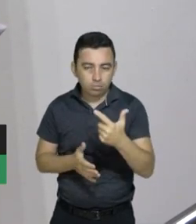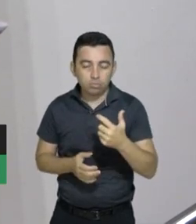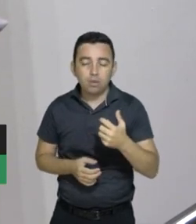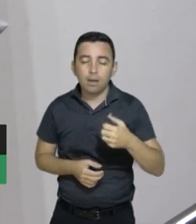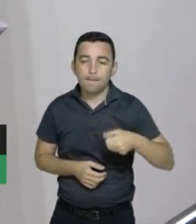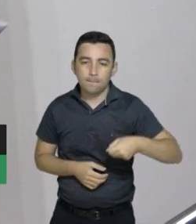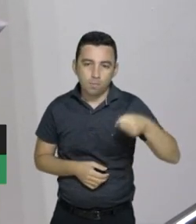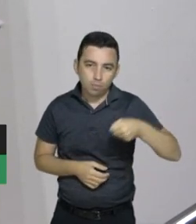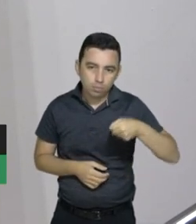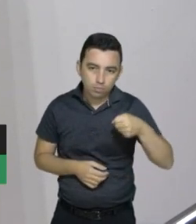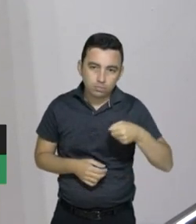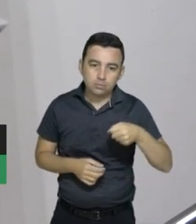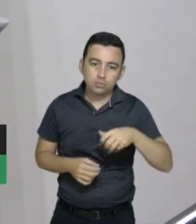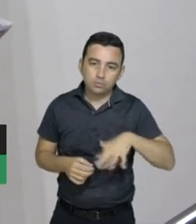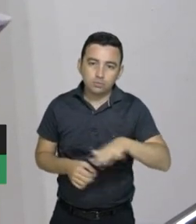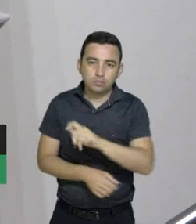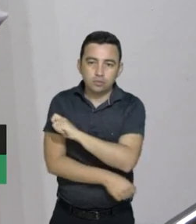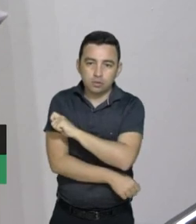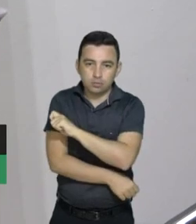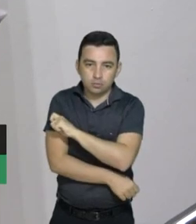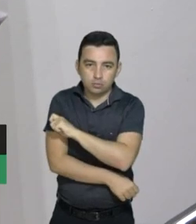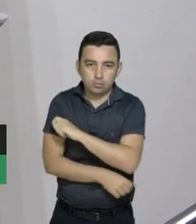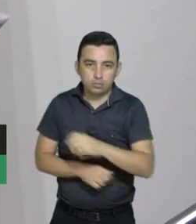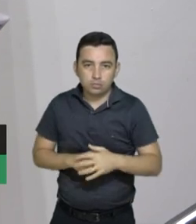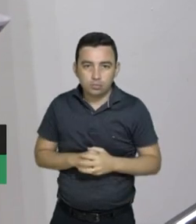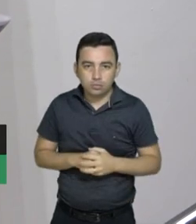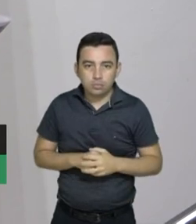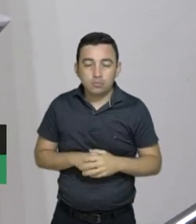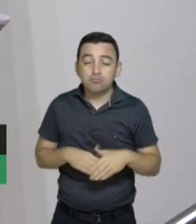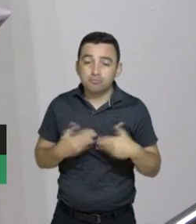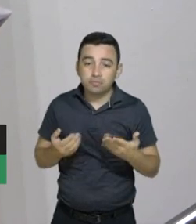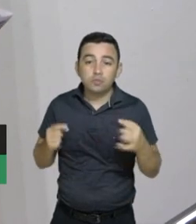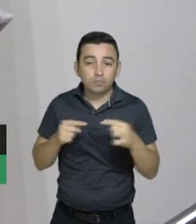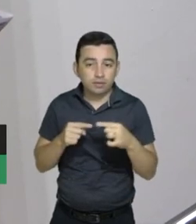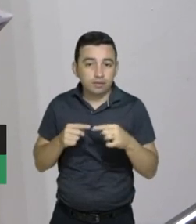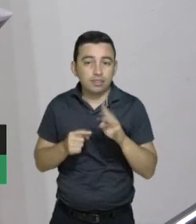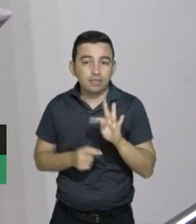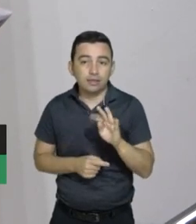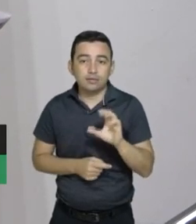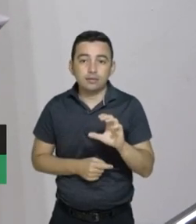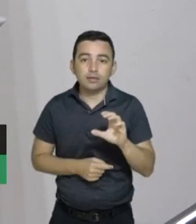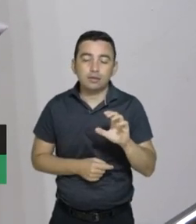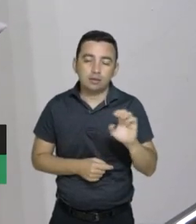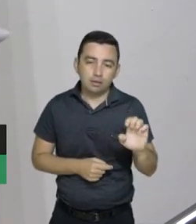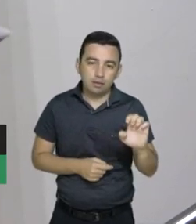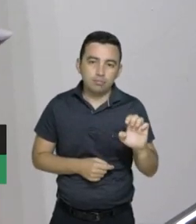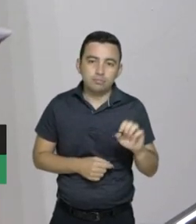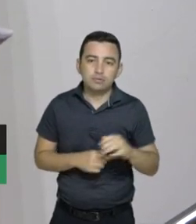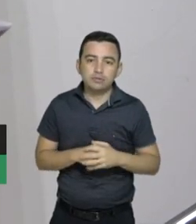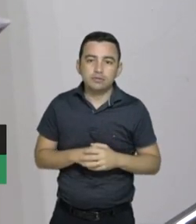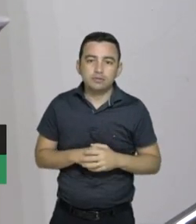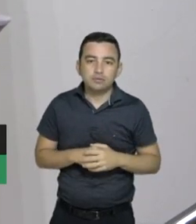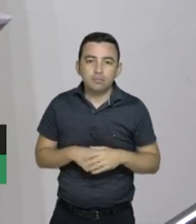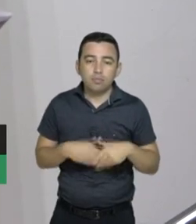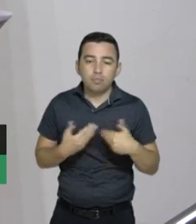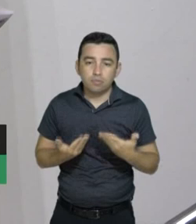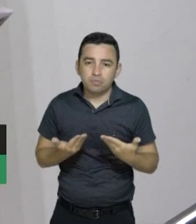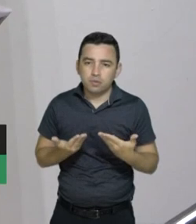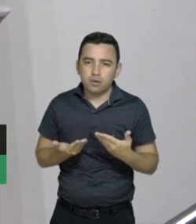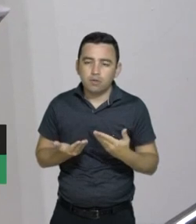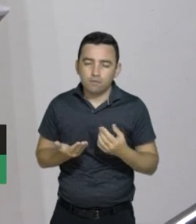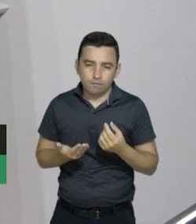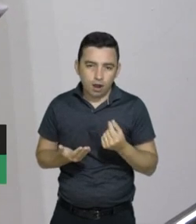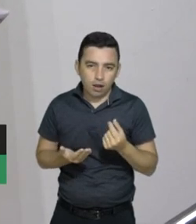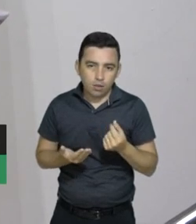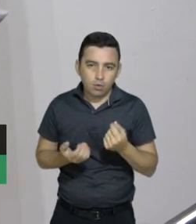que cresceu com a pandemia conforme o TSE o critério para atender o auxílio era fazer